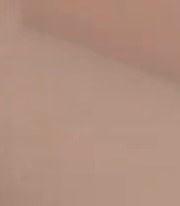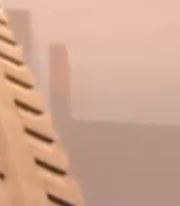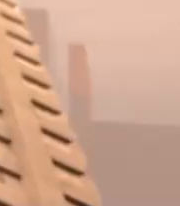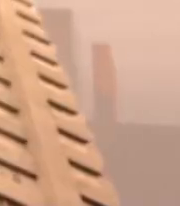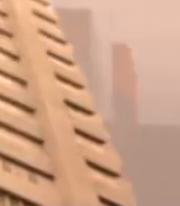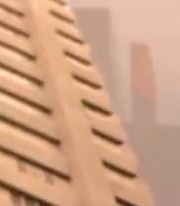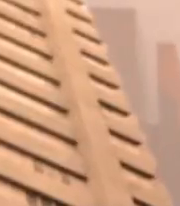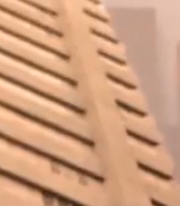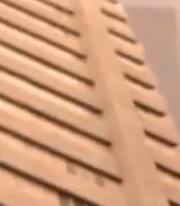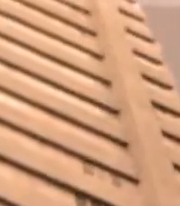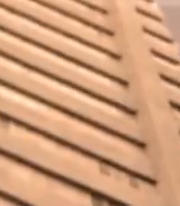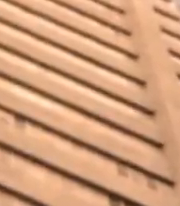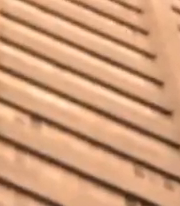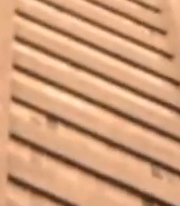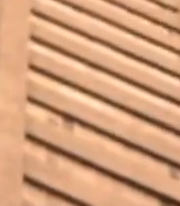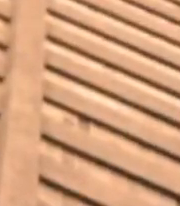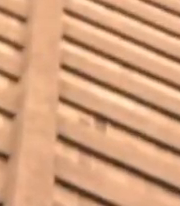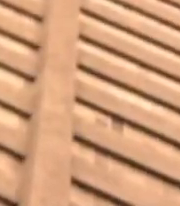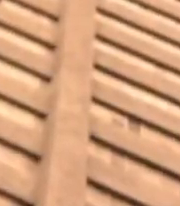E aí